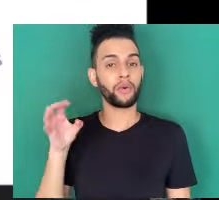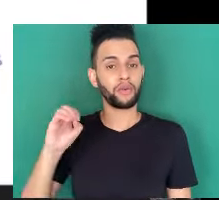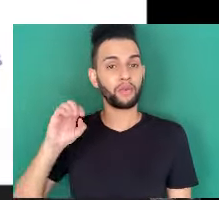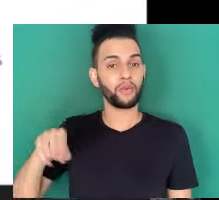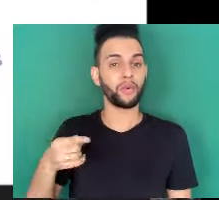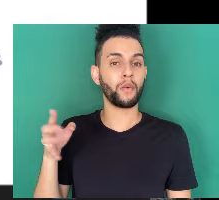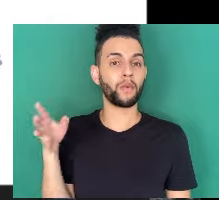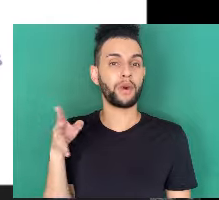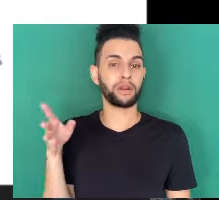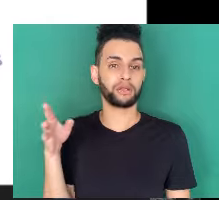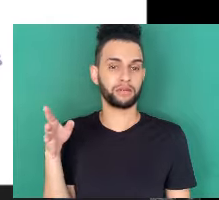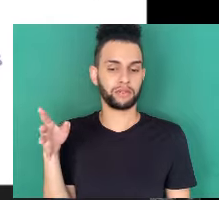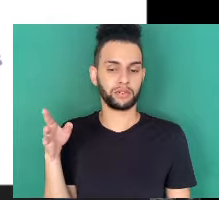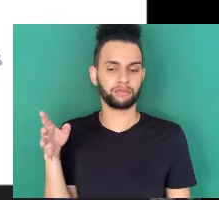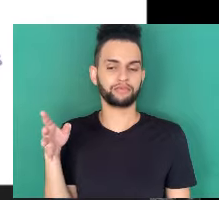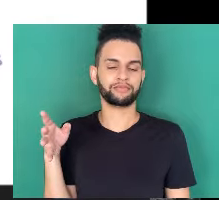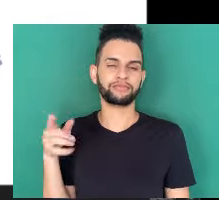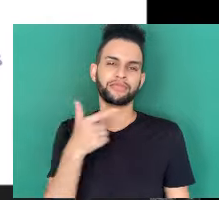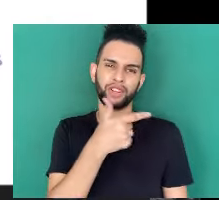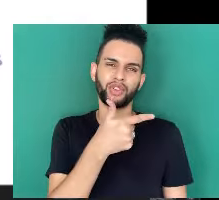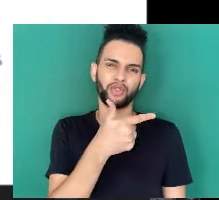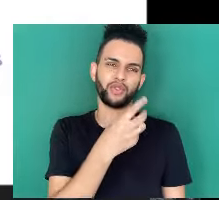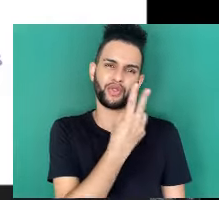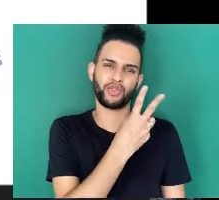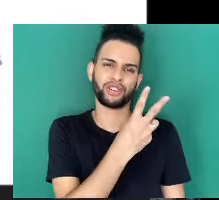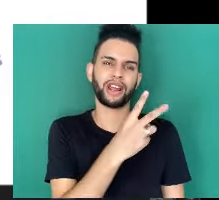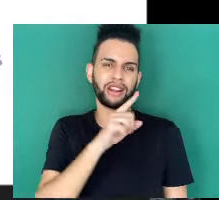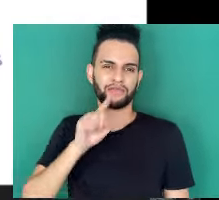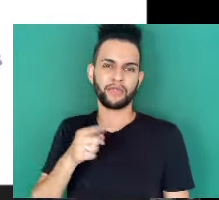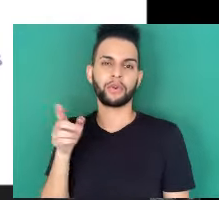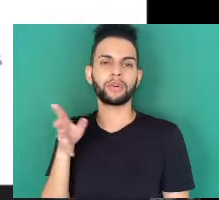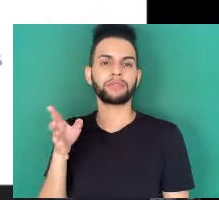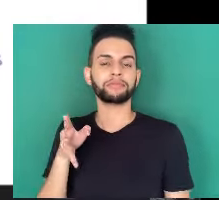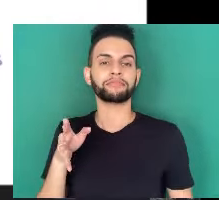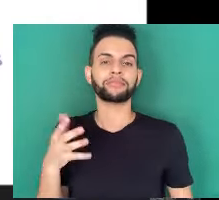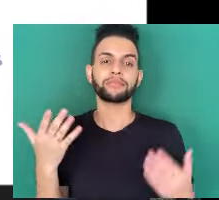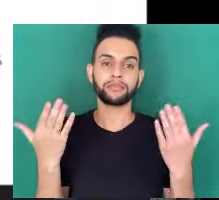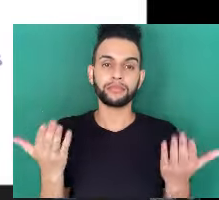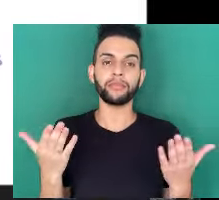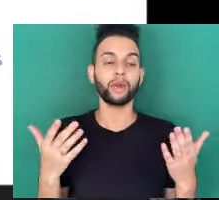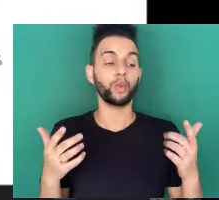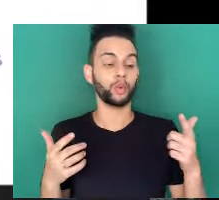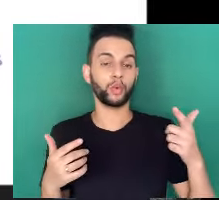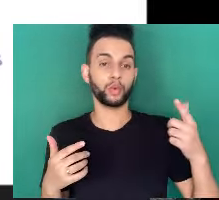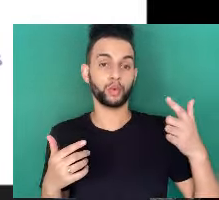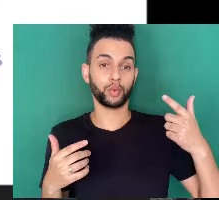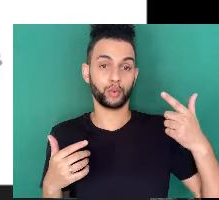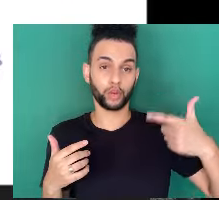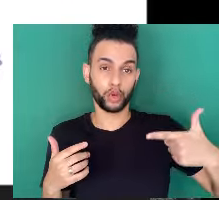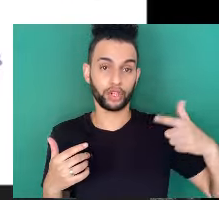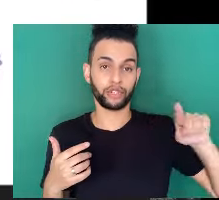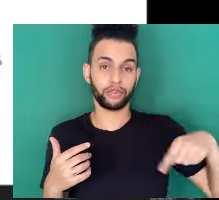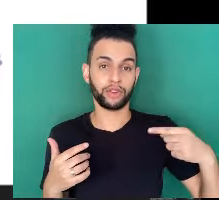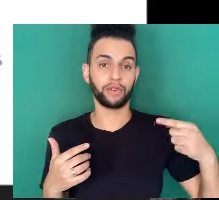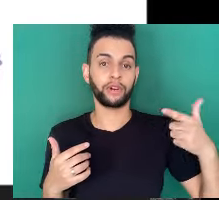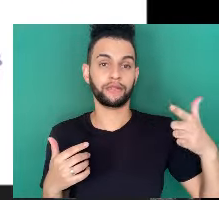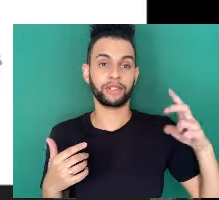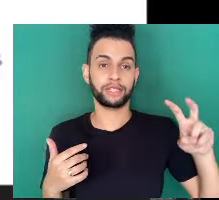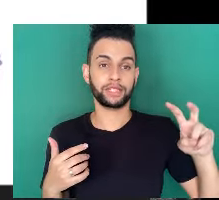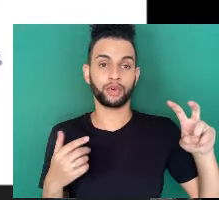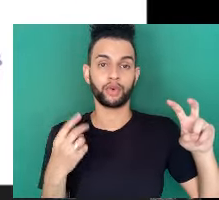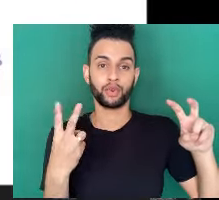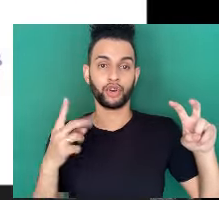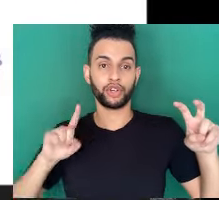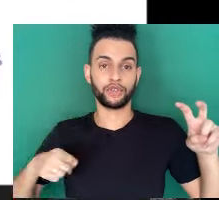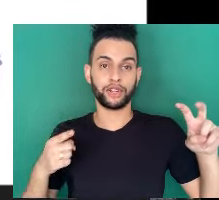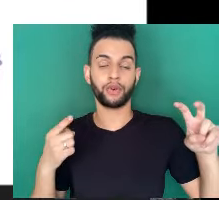44, né, centavos aqui, além do 2. Né? Então, de 2,25 para 2,44 foi